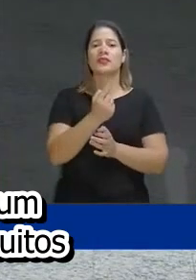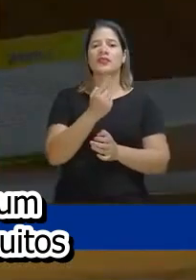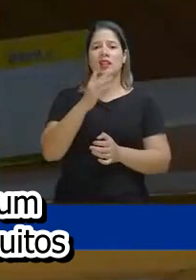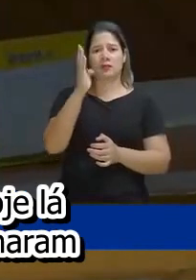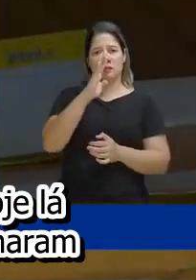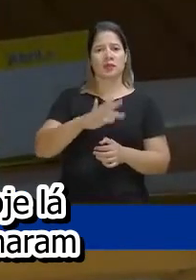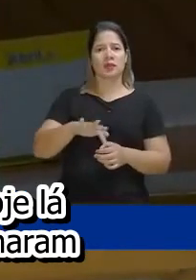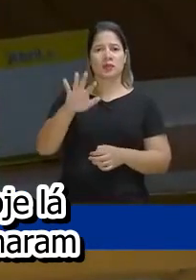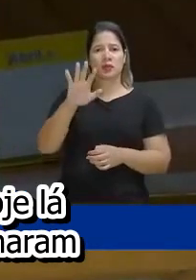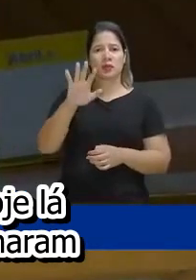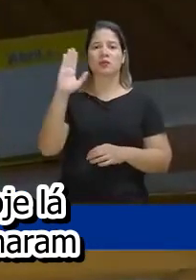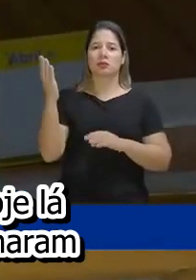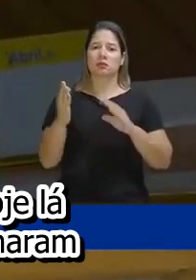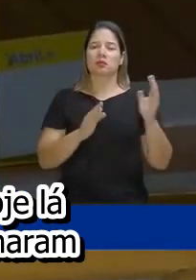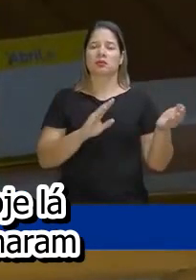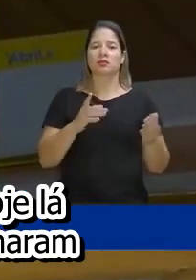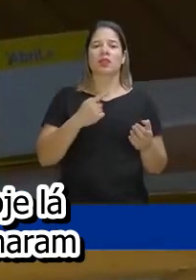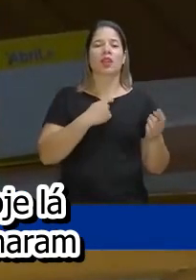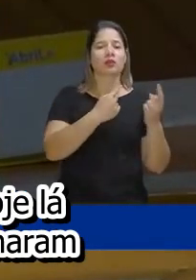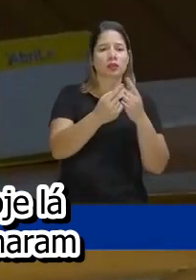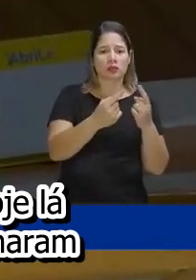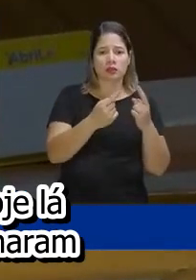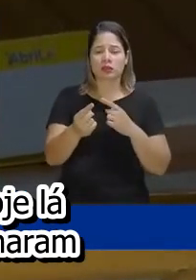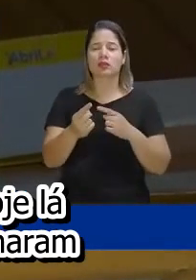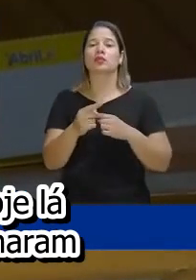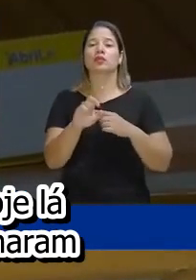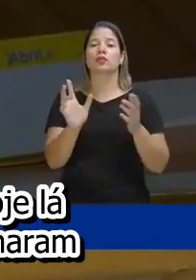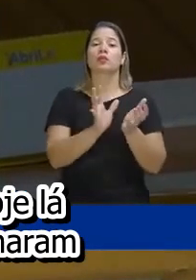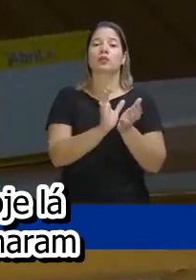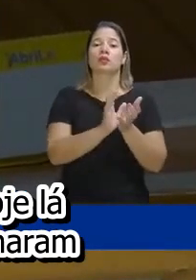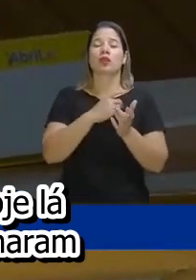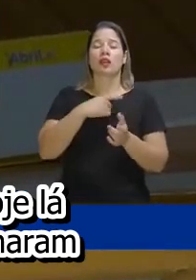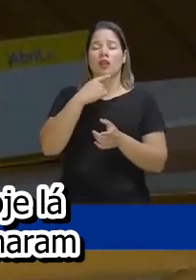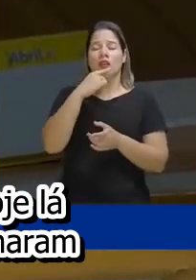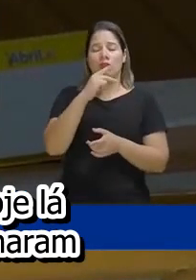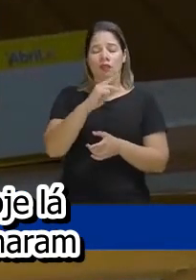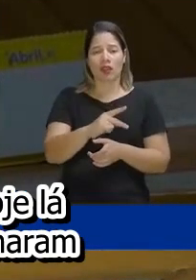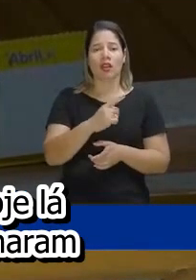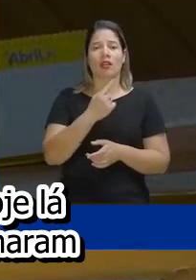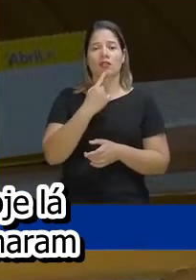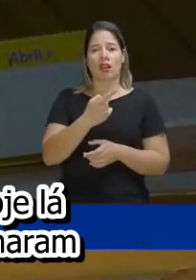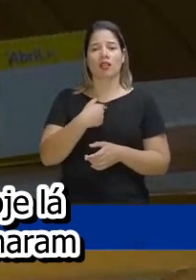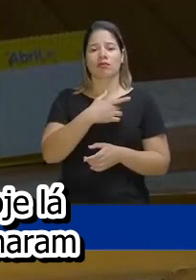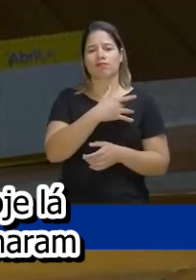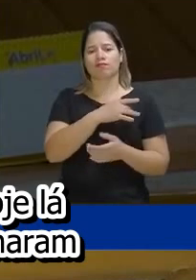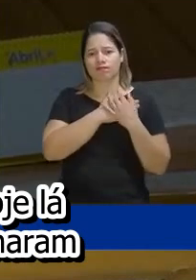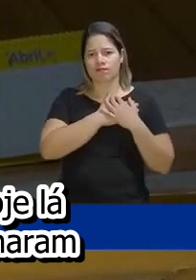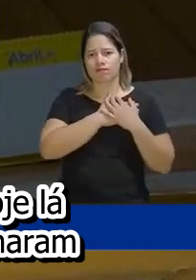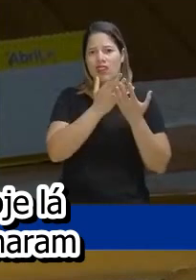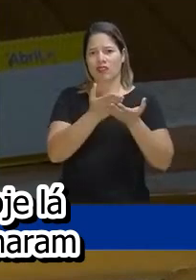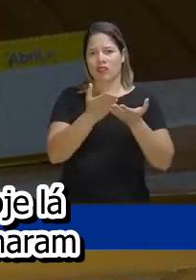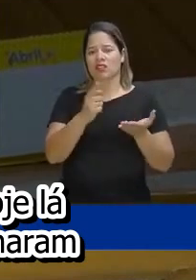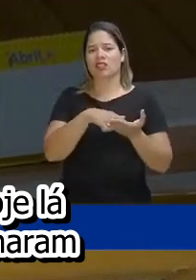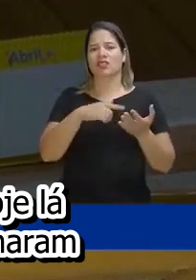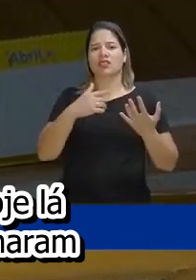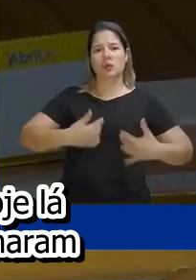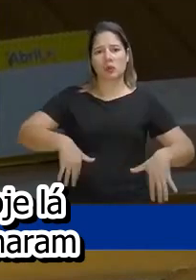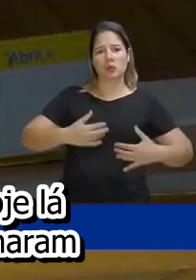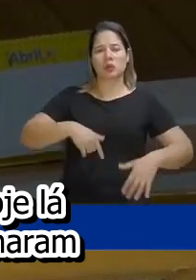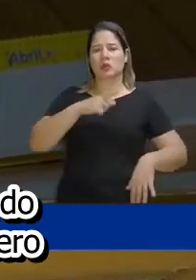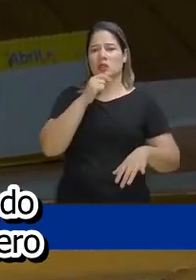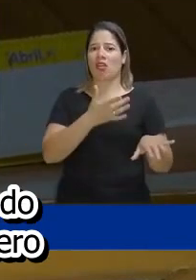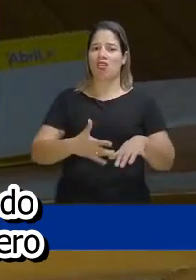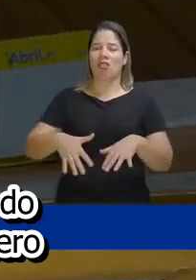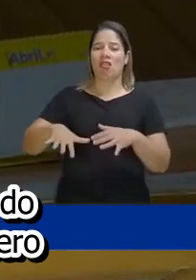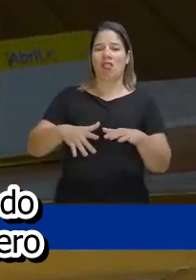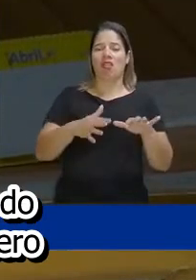os gaúchos que estão no grupo, e eu me manifestei hoje lá no grupo também, solidariedade. E aí compartilharam